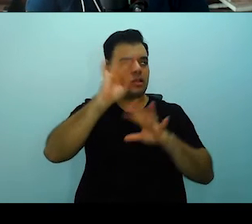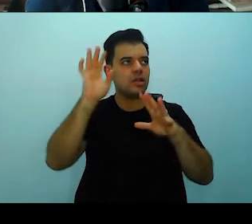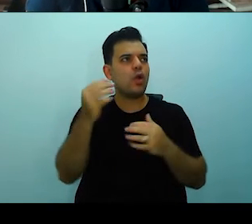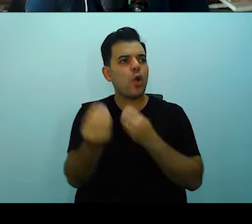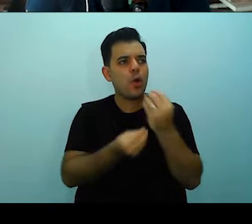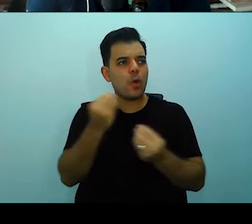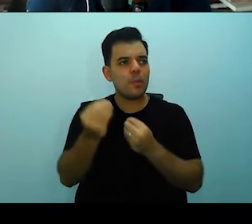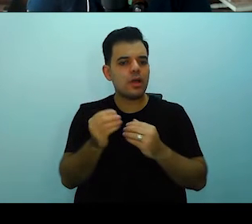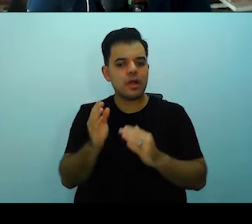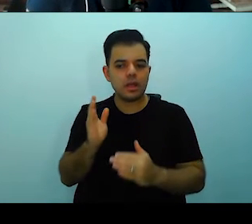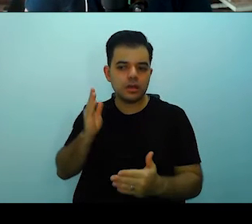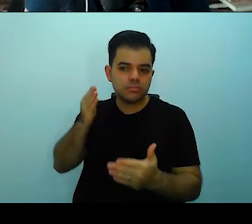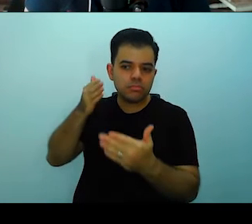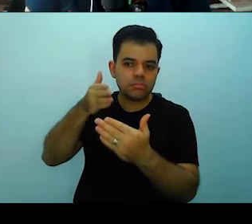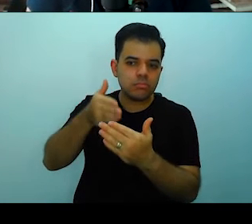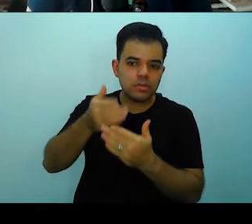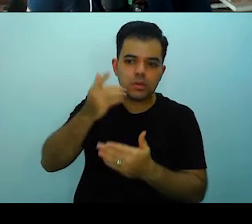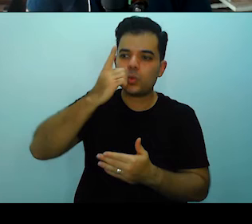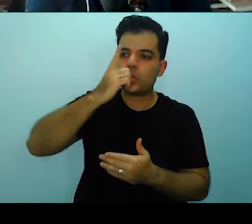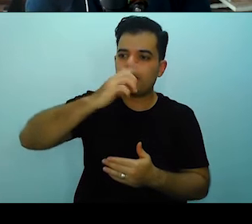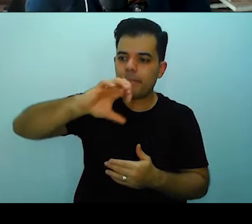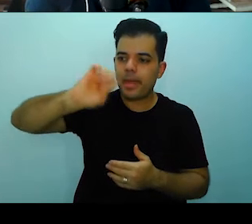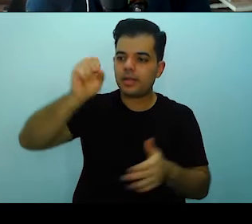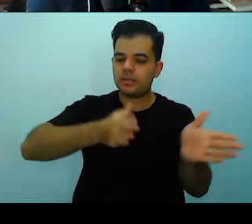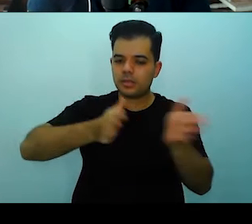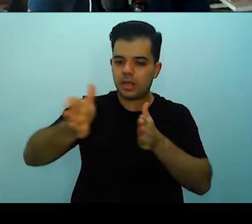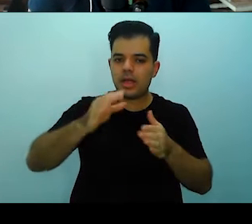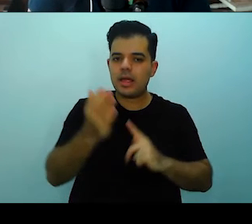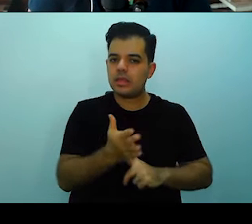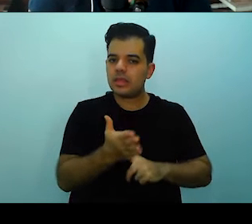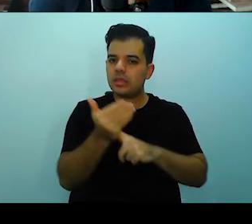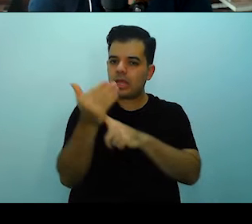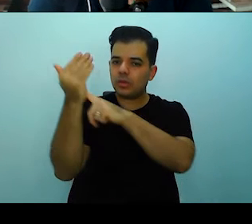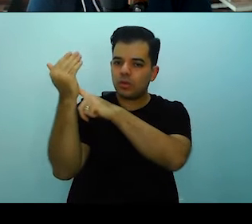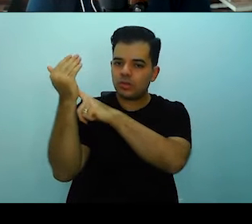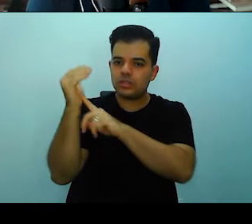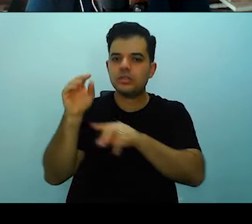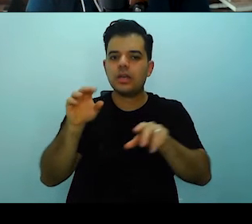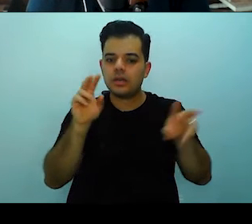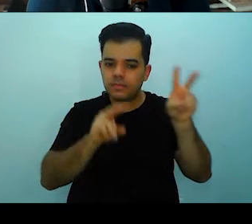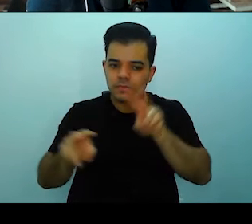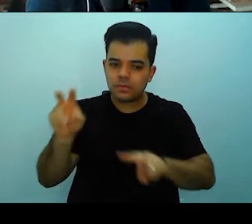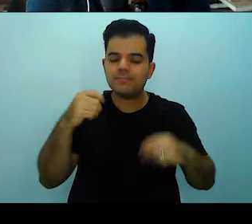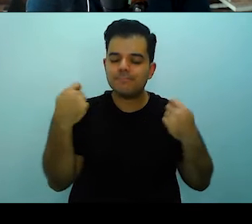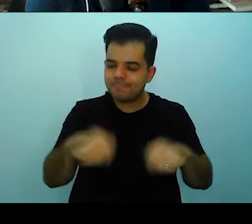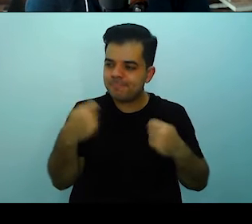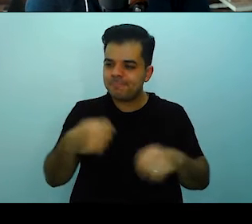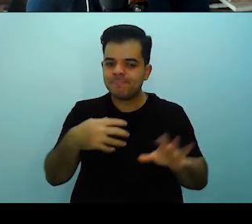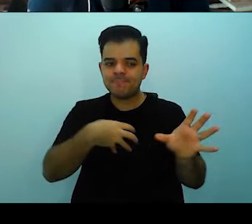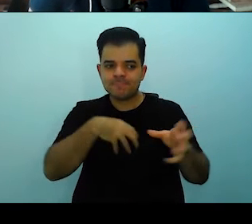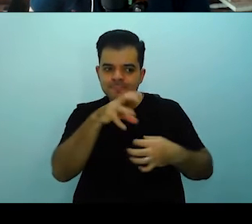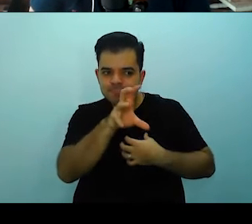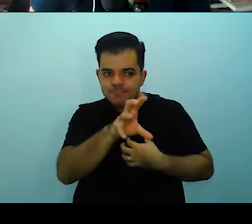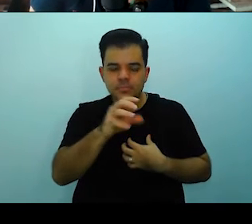alcançar a acessibilidade, uma tecnologia assistiva, ela precisa transmitir para o nosso usuário o sentido,